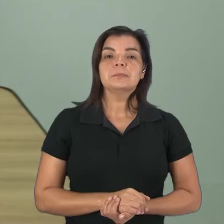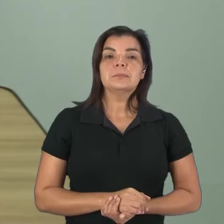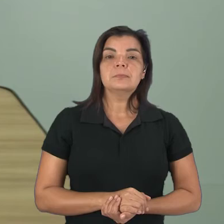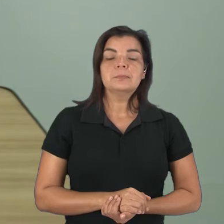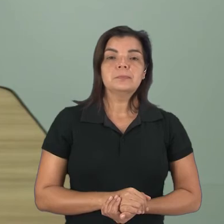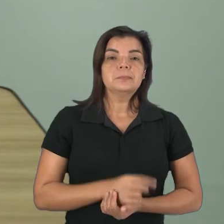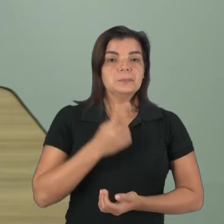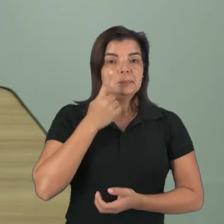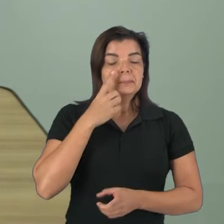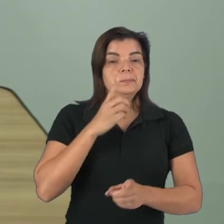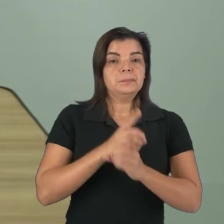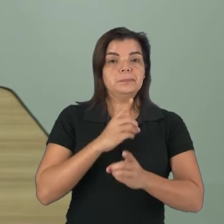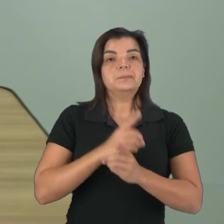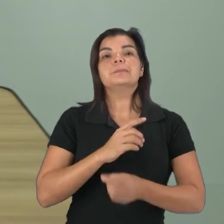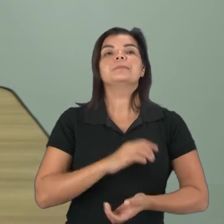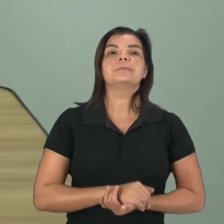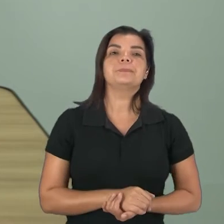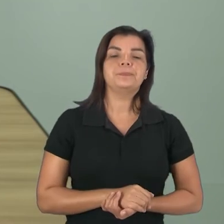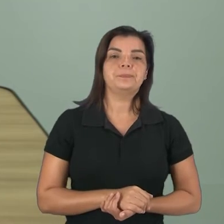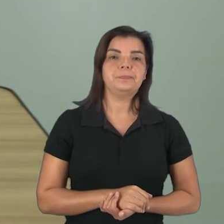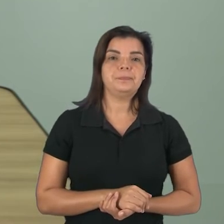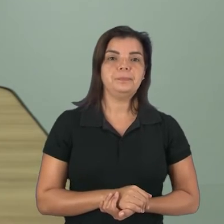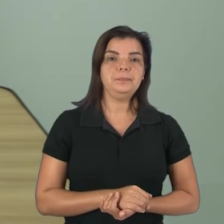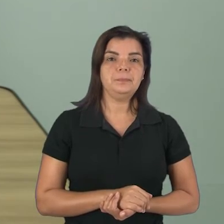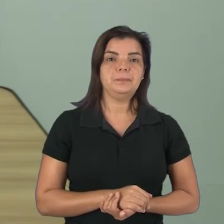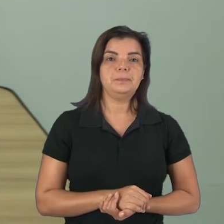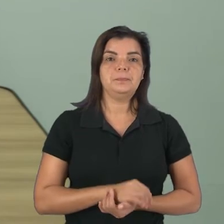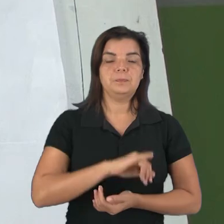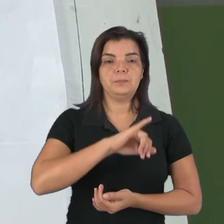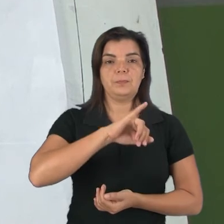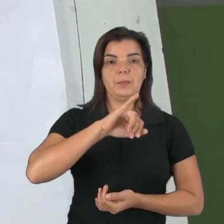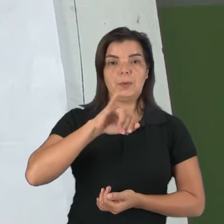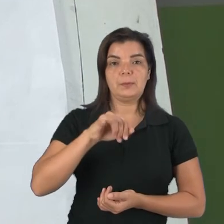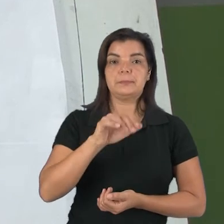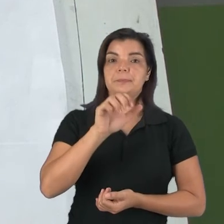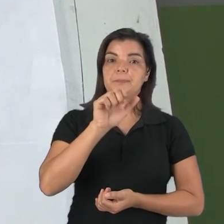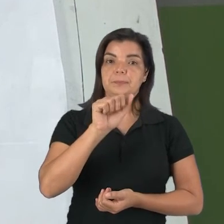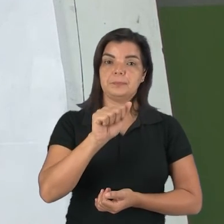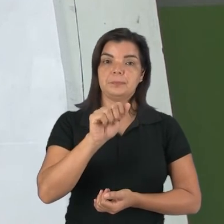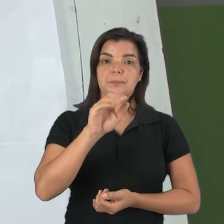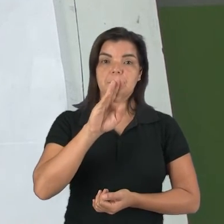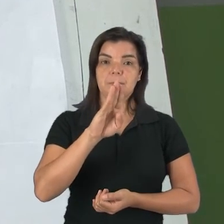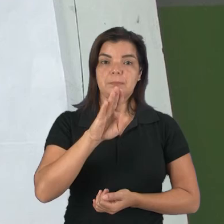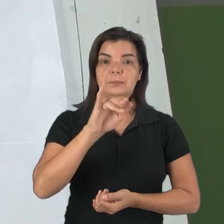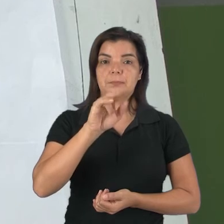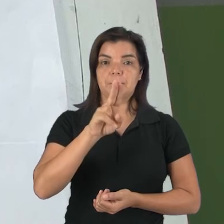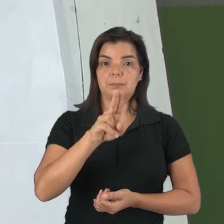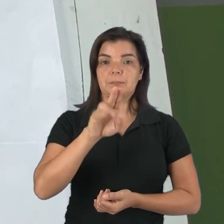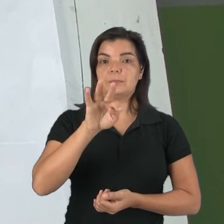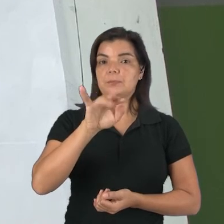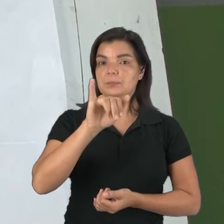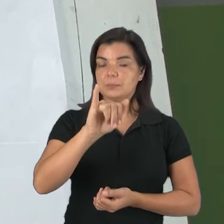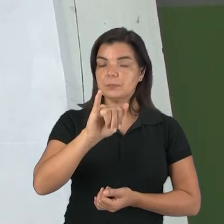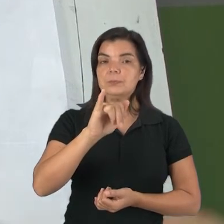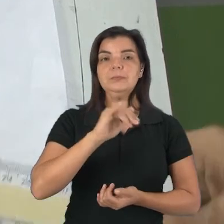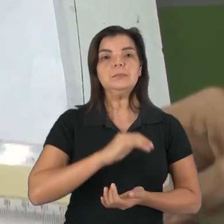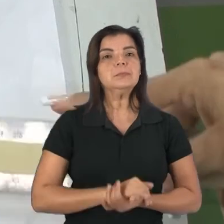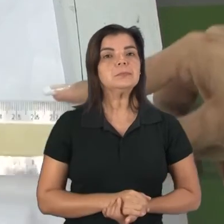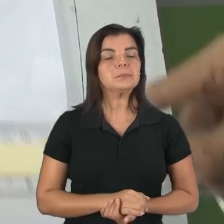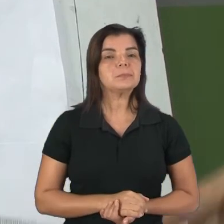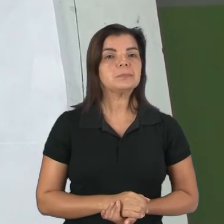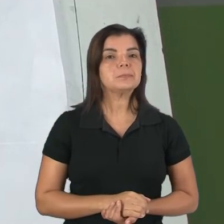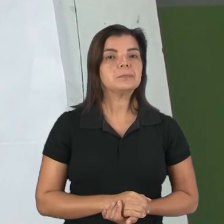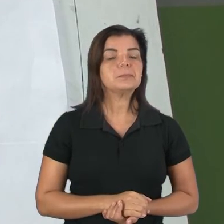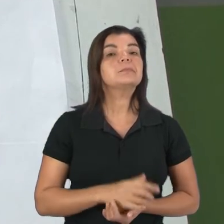então vamos dizer o jabuti dentro do nome jabuticaba olha aqui crianças jabuti